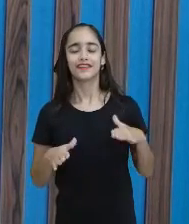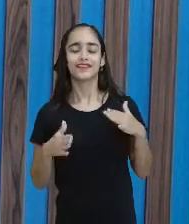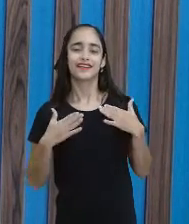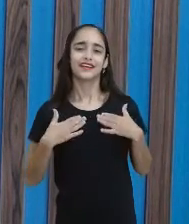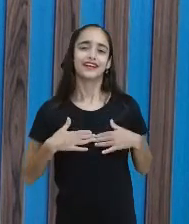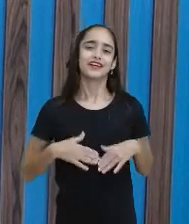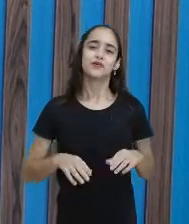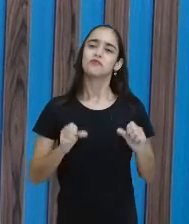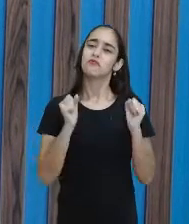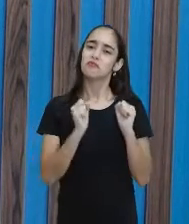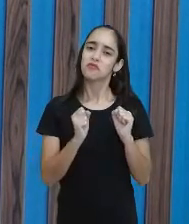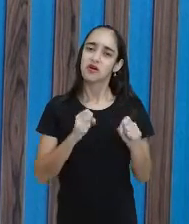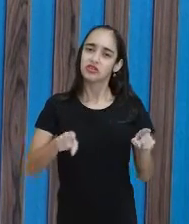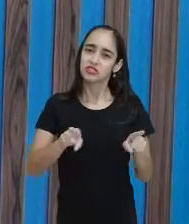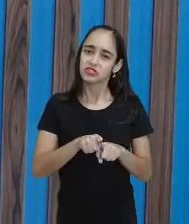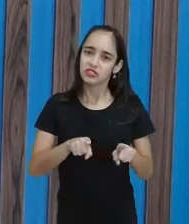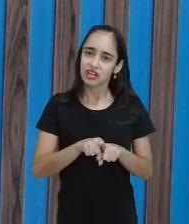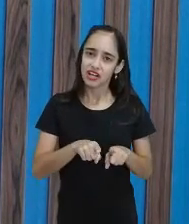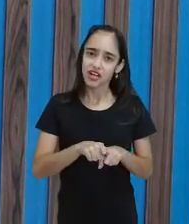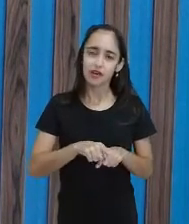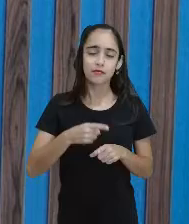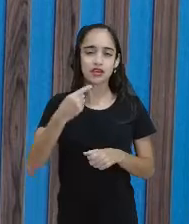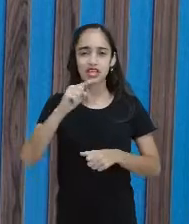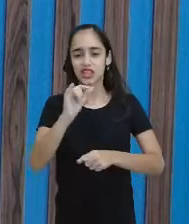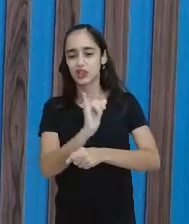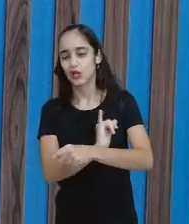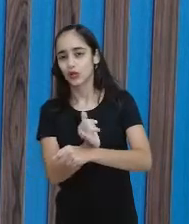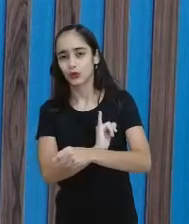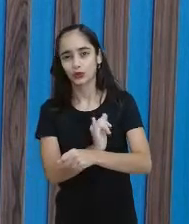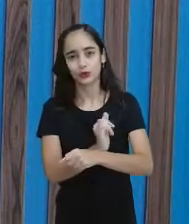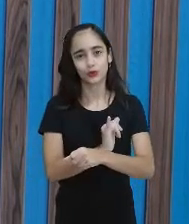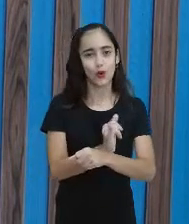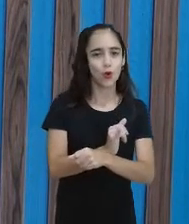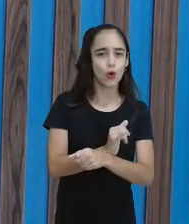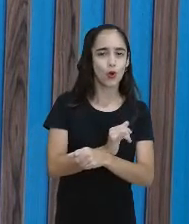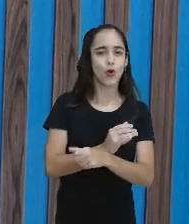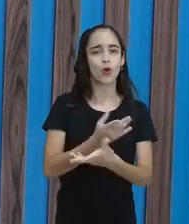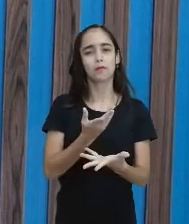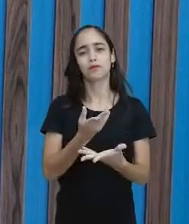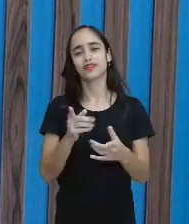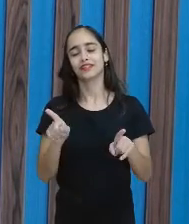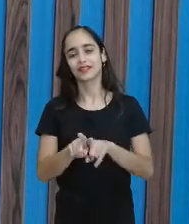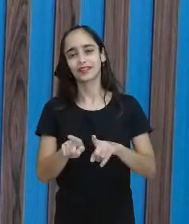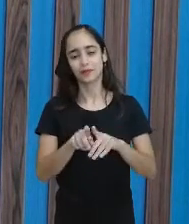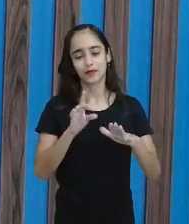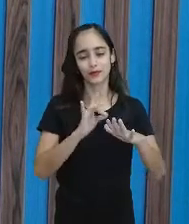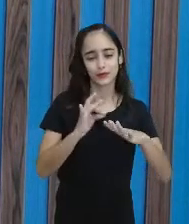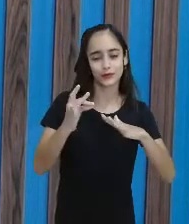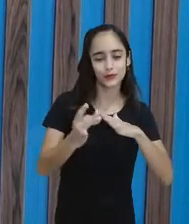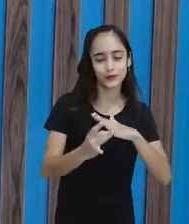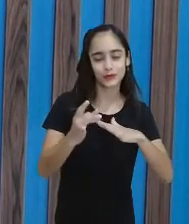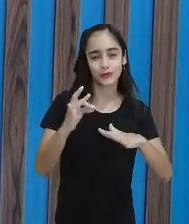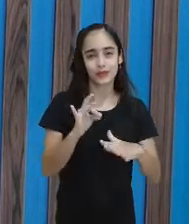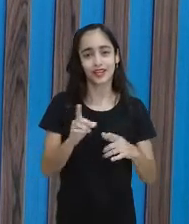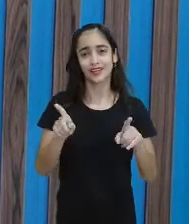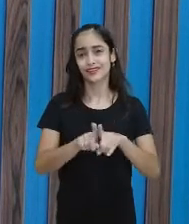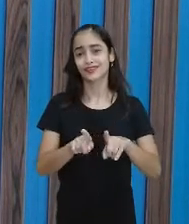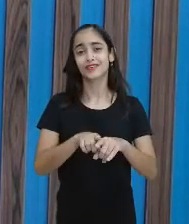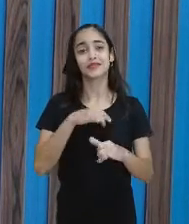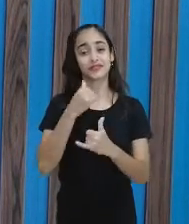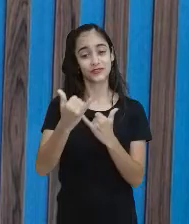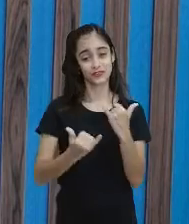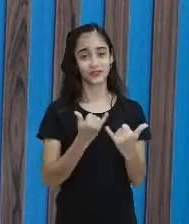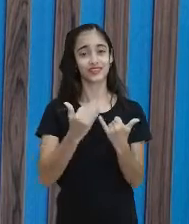lá no YouTube, acessar as redes sociais, sem se preocupar e ainda jogar, né? Que eu sei que vocês gostam de ficar